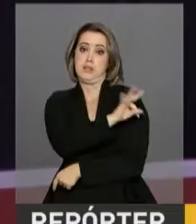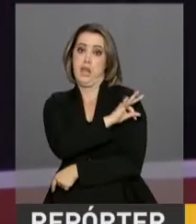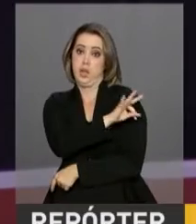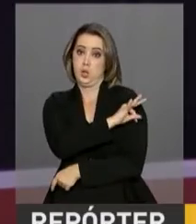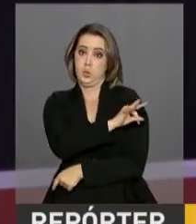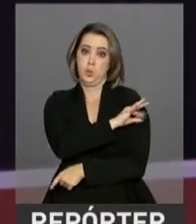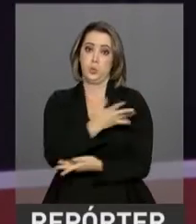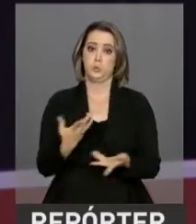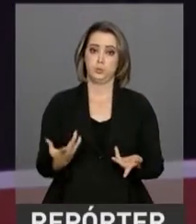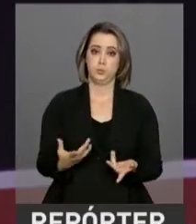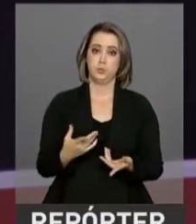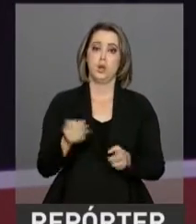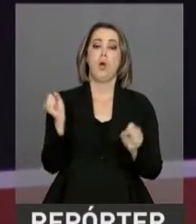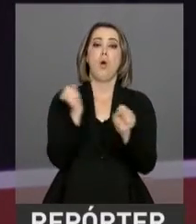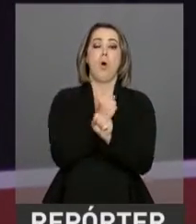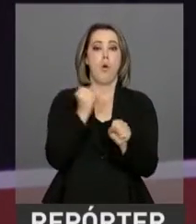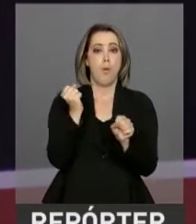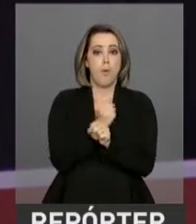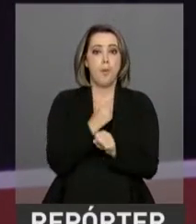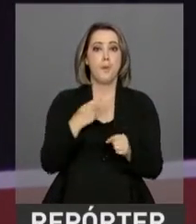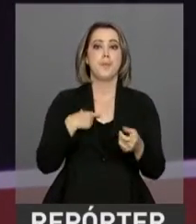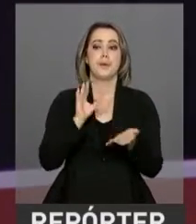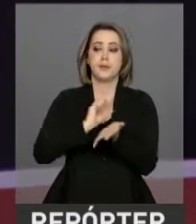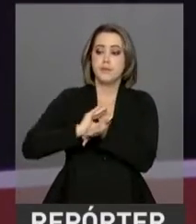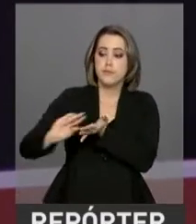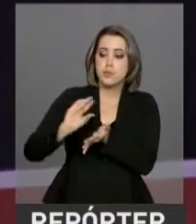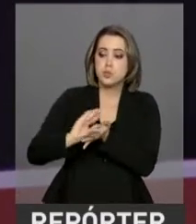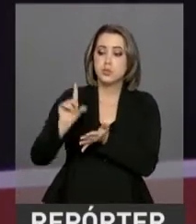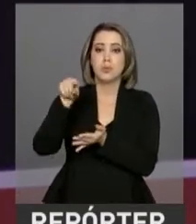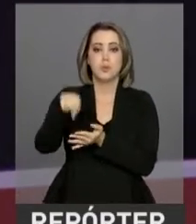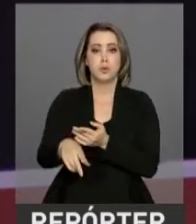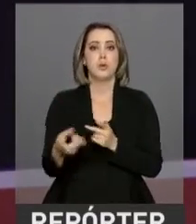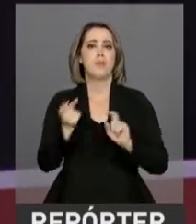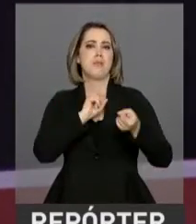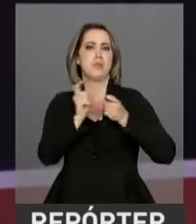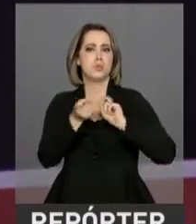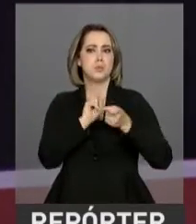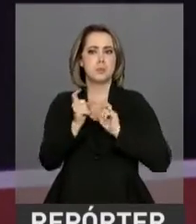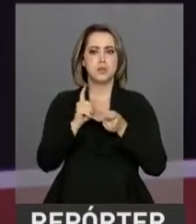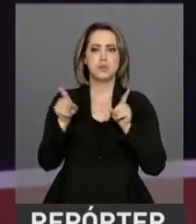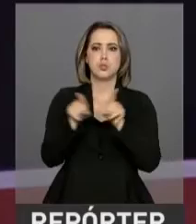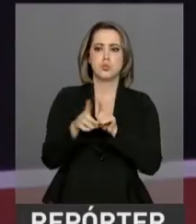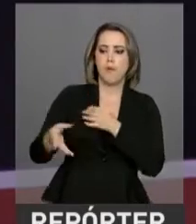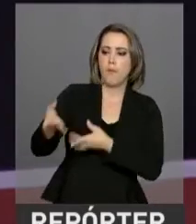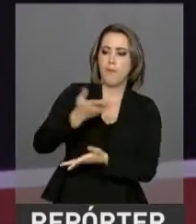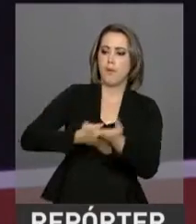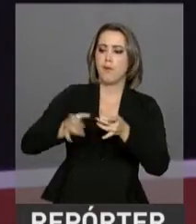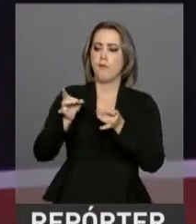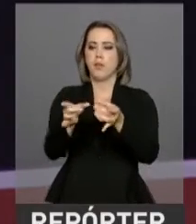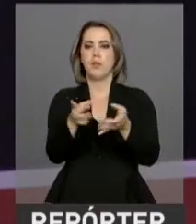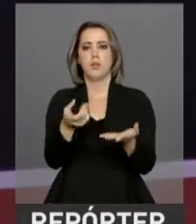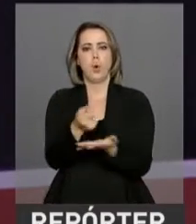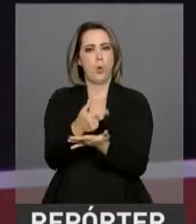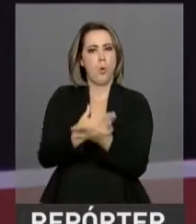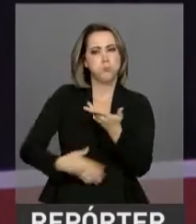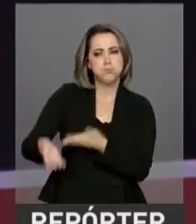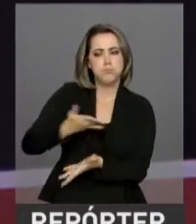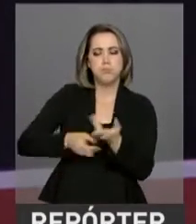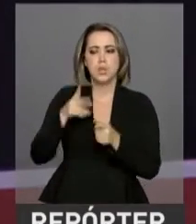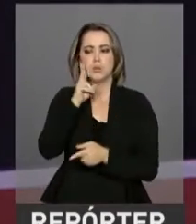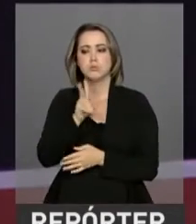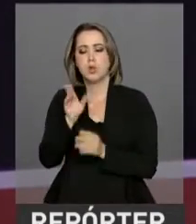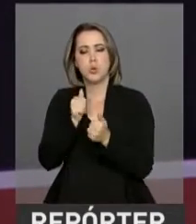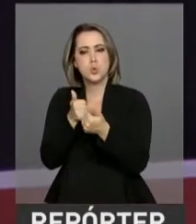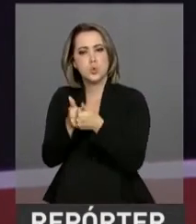financiar obras, investimentos, aspectos administrativos, a parte de comercialização, ou seja, realmente acompanhar e